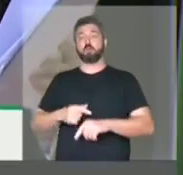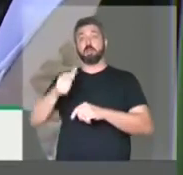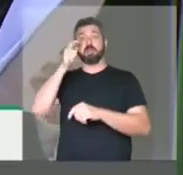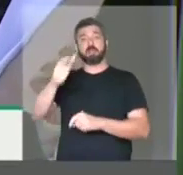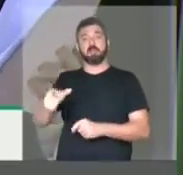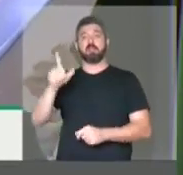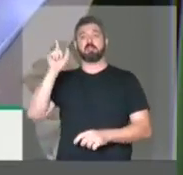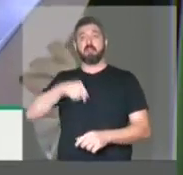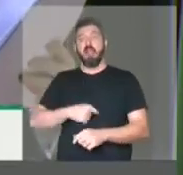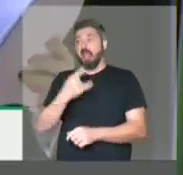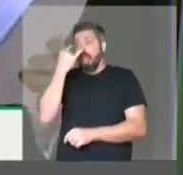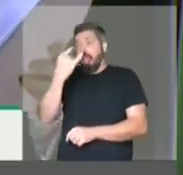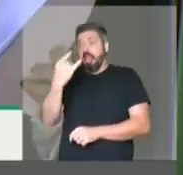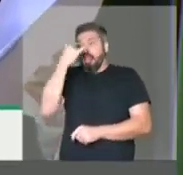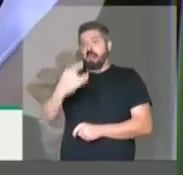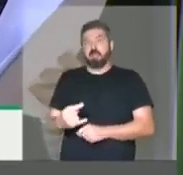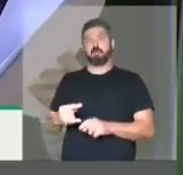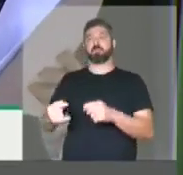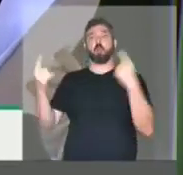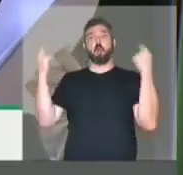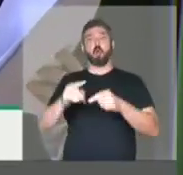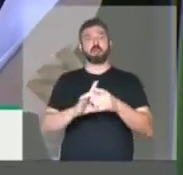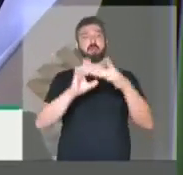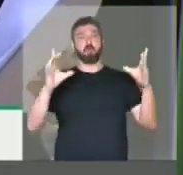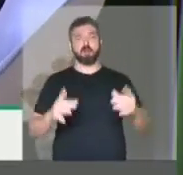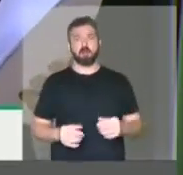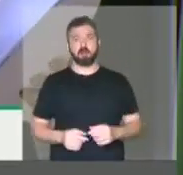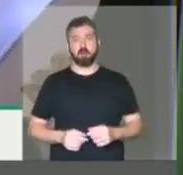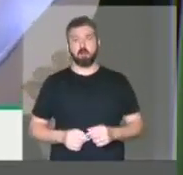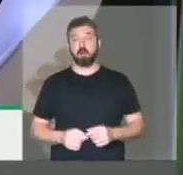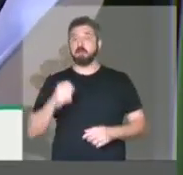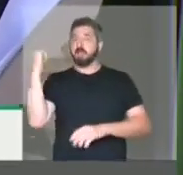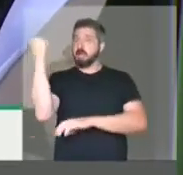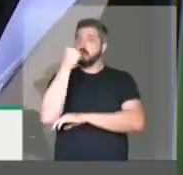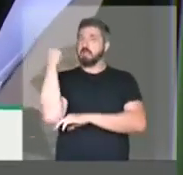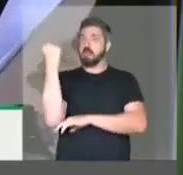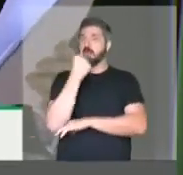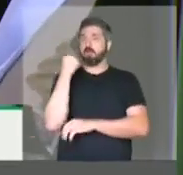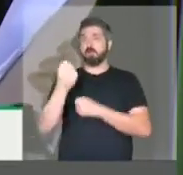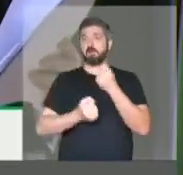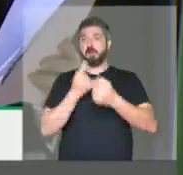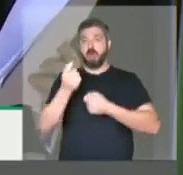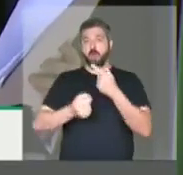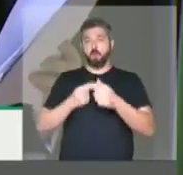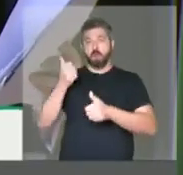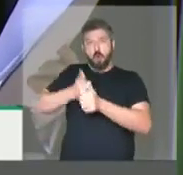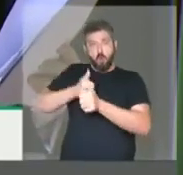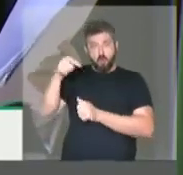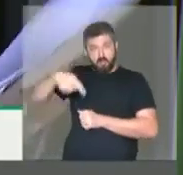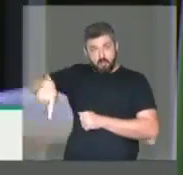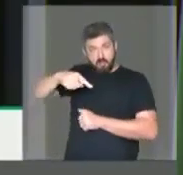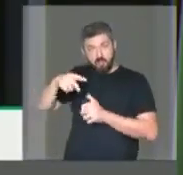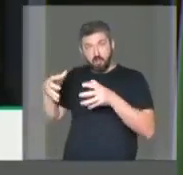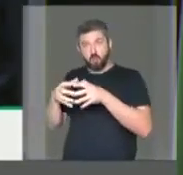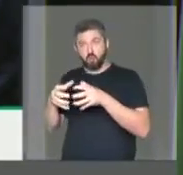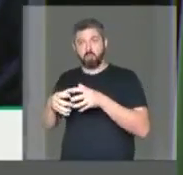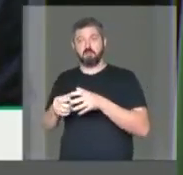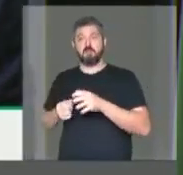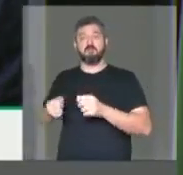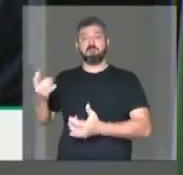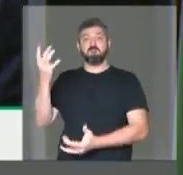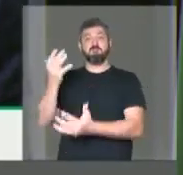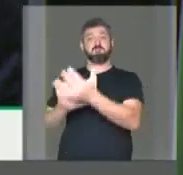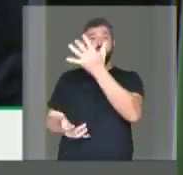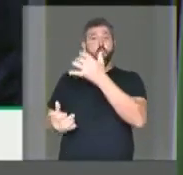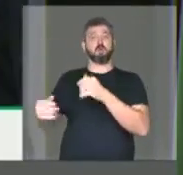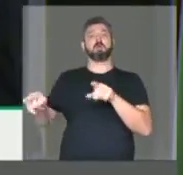assustadoramente pelo fanatismo de pautas antidemocráticas. Grave, algumas de suas bandeiras são flamejadas